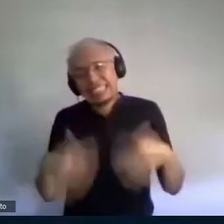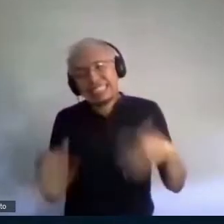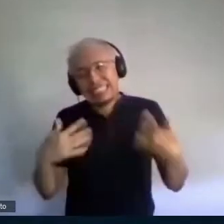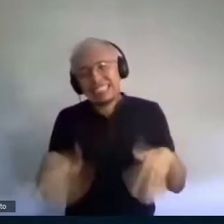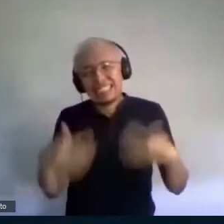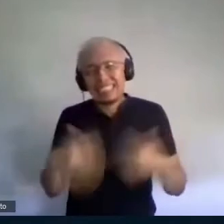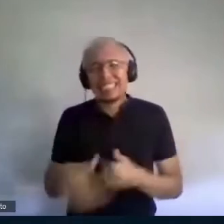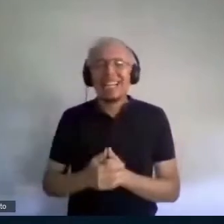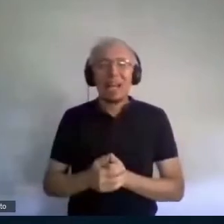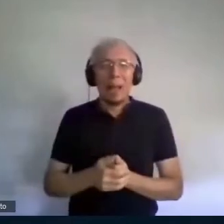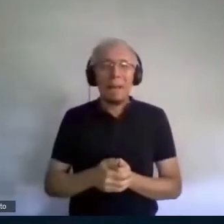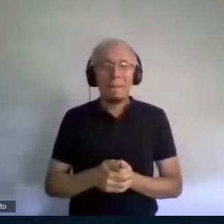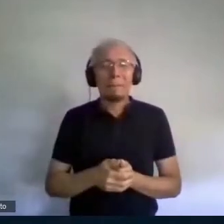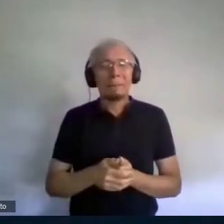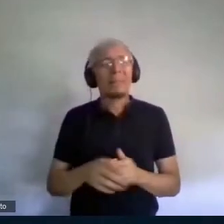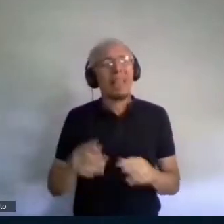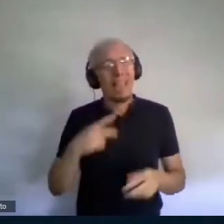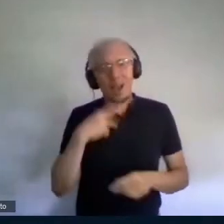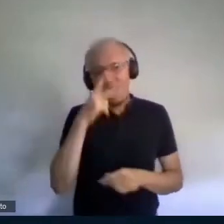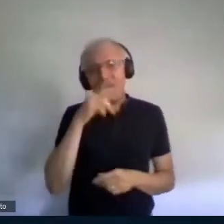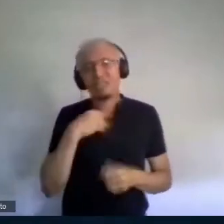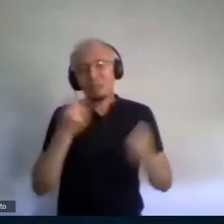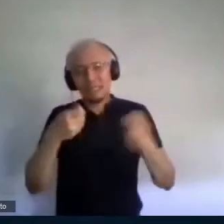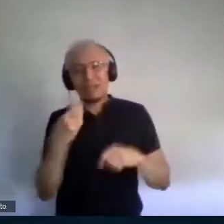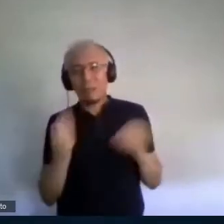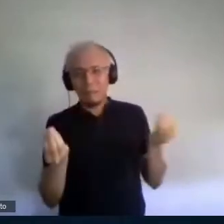isso para dar mais, inclusive,